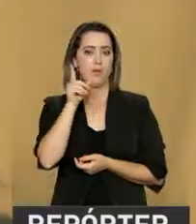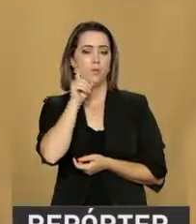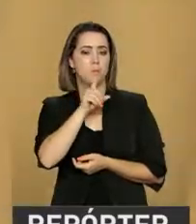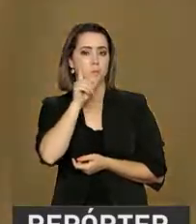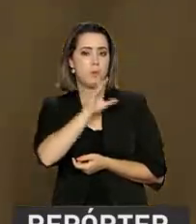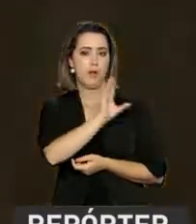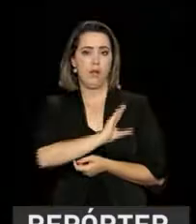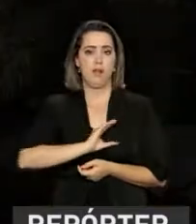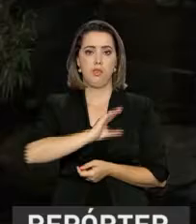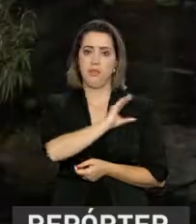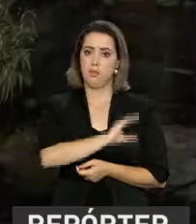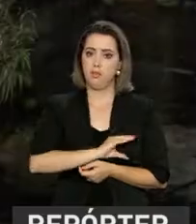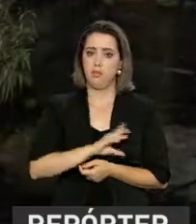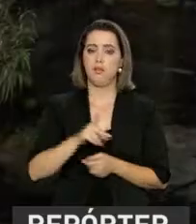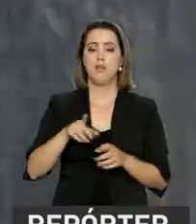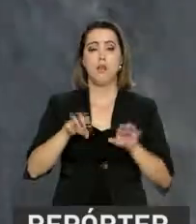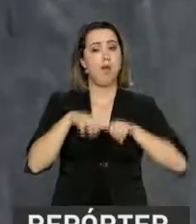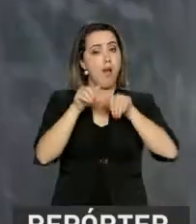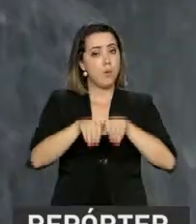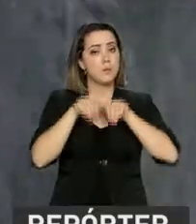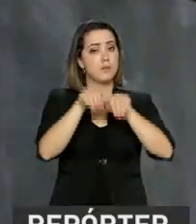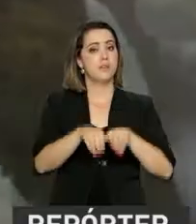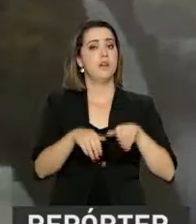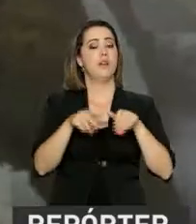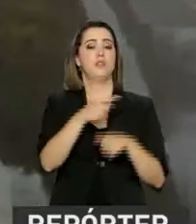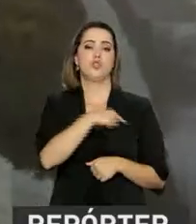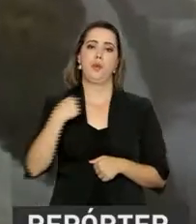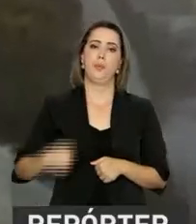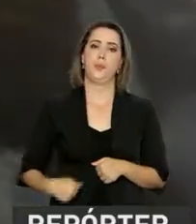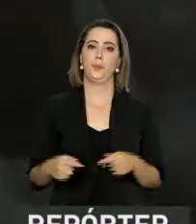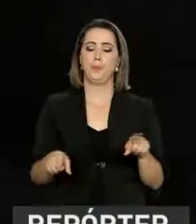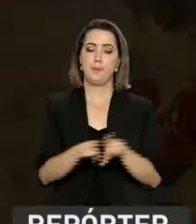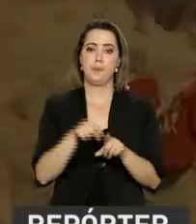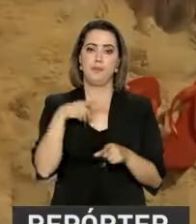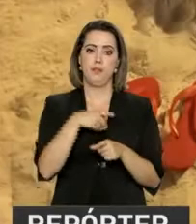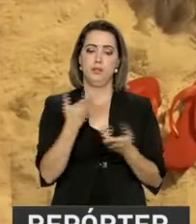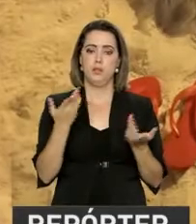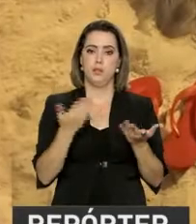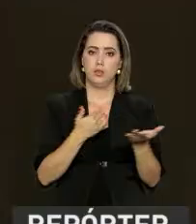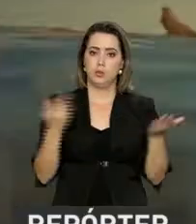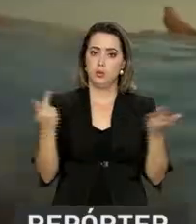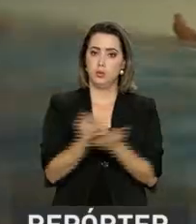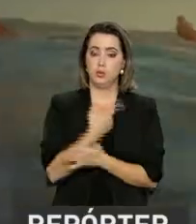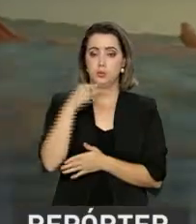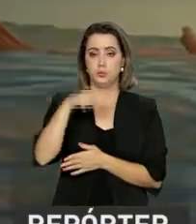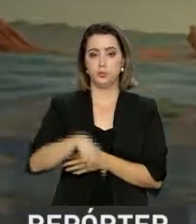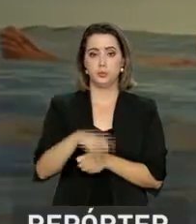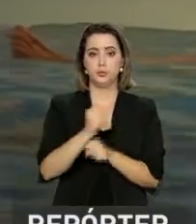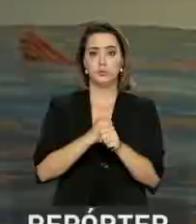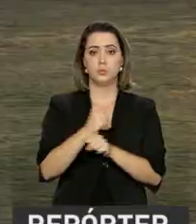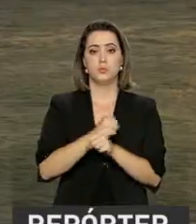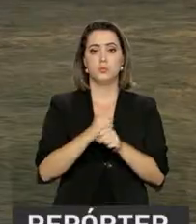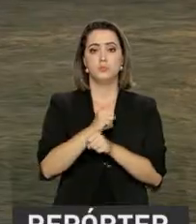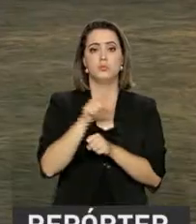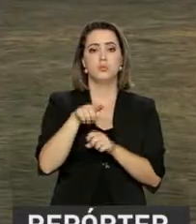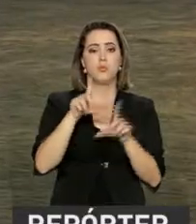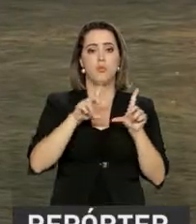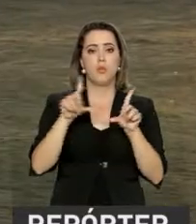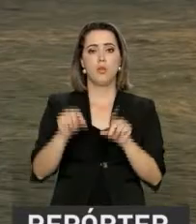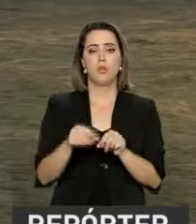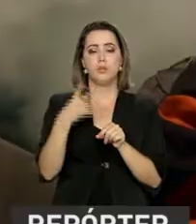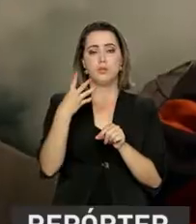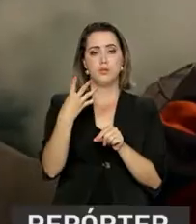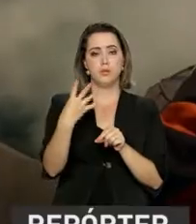Canadá, Austrália e Japão. A implantação do visto eletrônico, prevista para ocorrer ainda em 2017, diminui